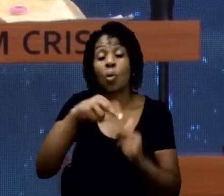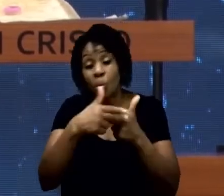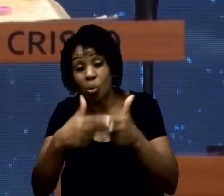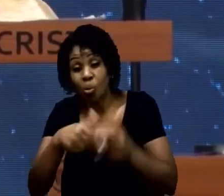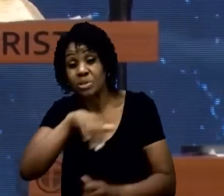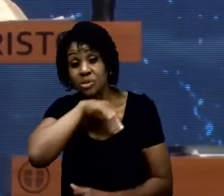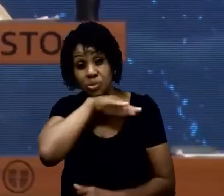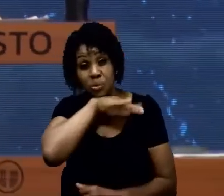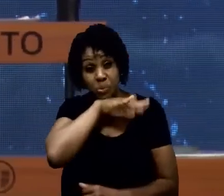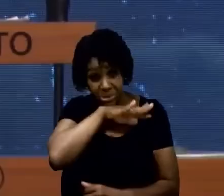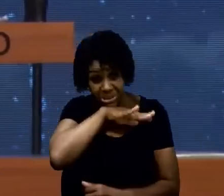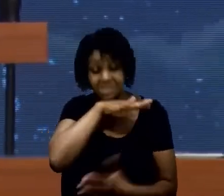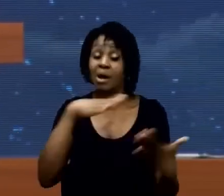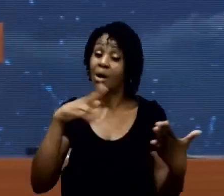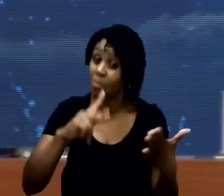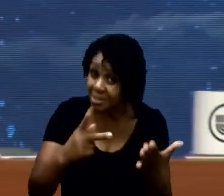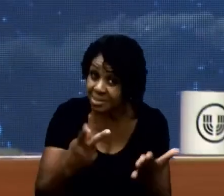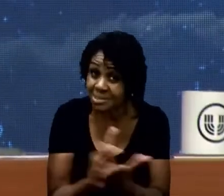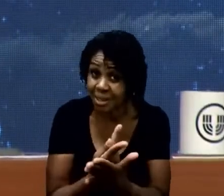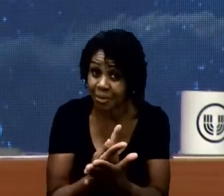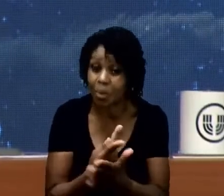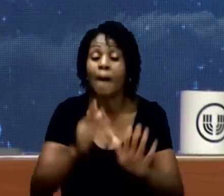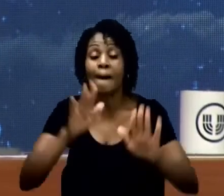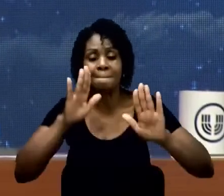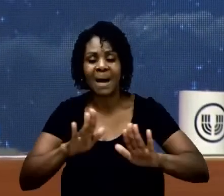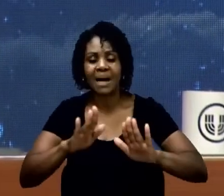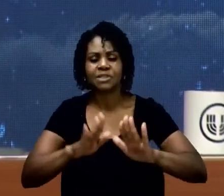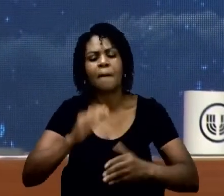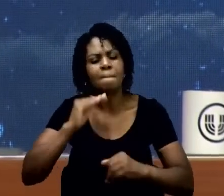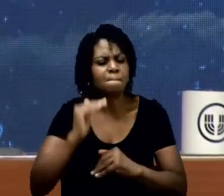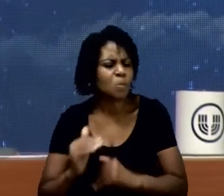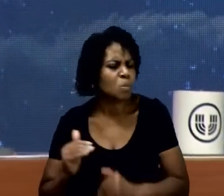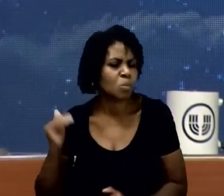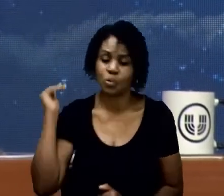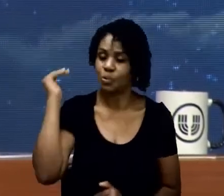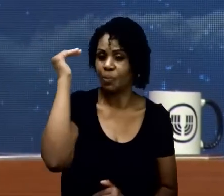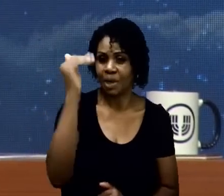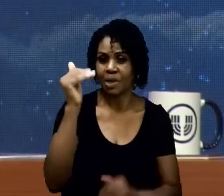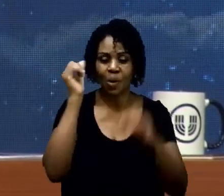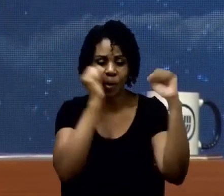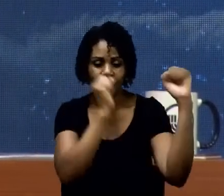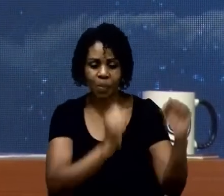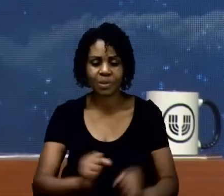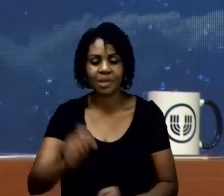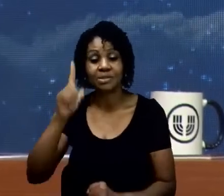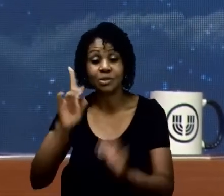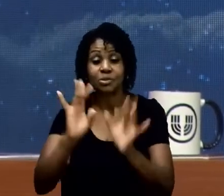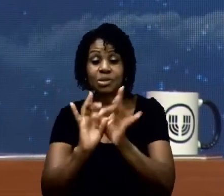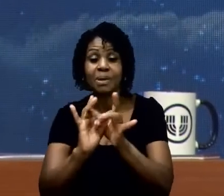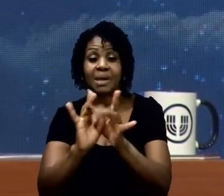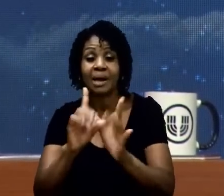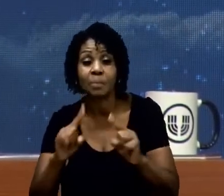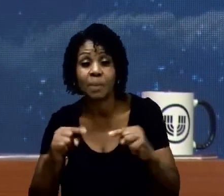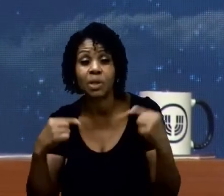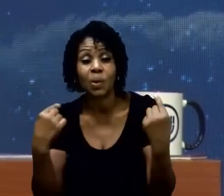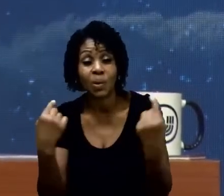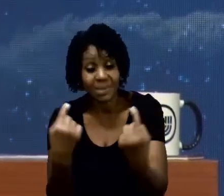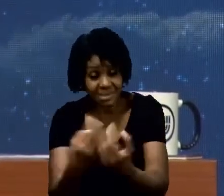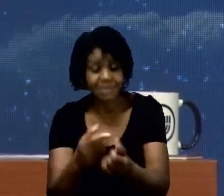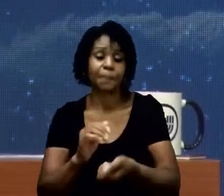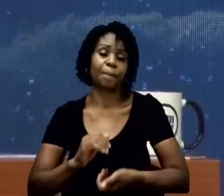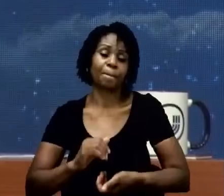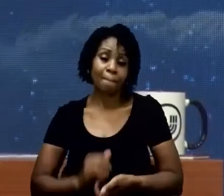Mas muito maior é o poder de Deus liberado para nós. Por isso que esta geração, ele teme e treme.